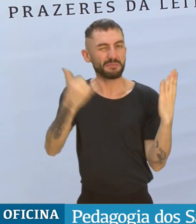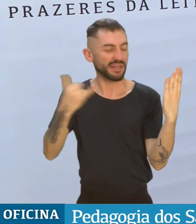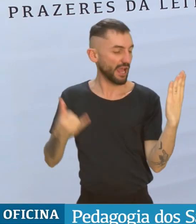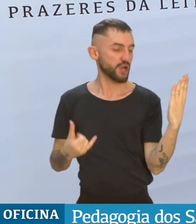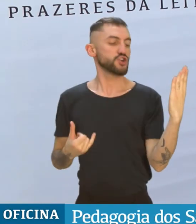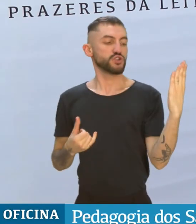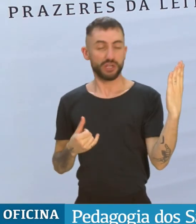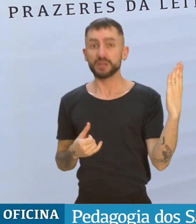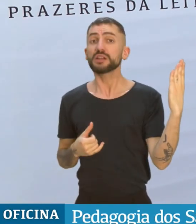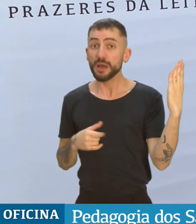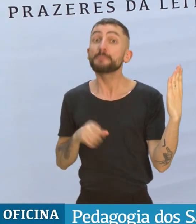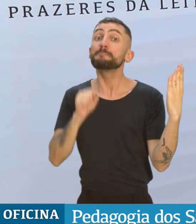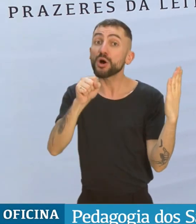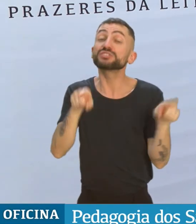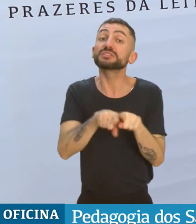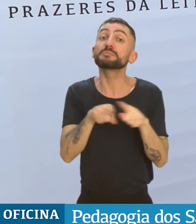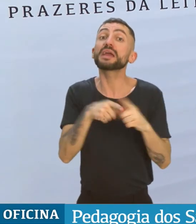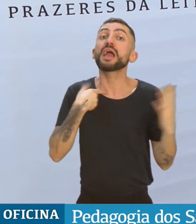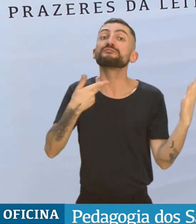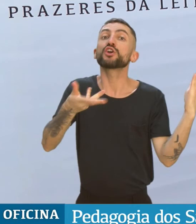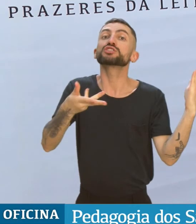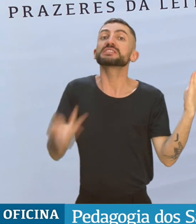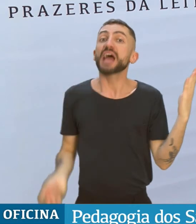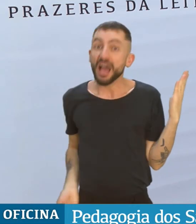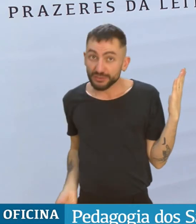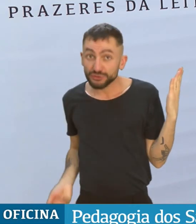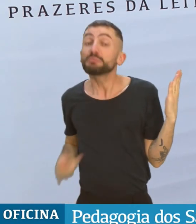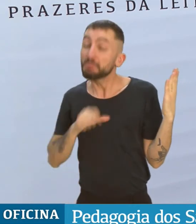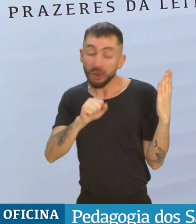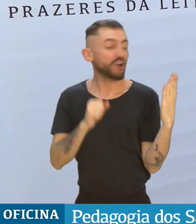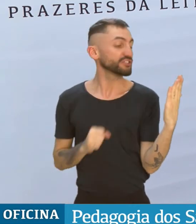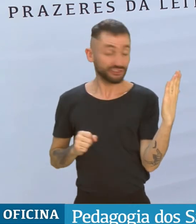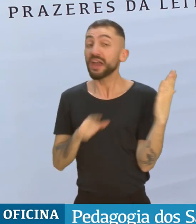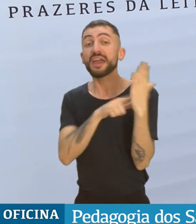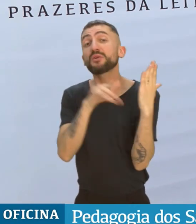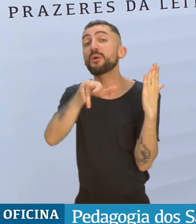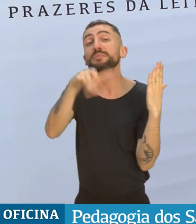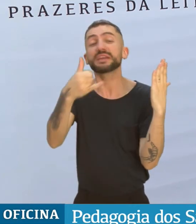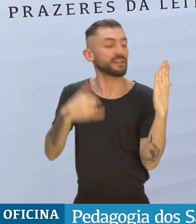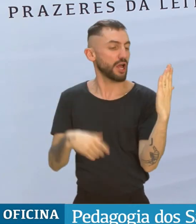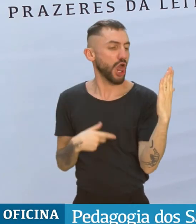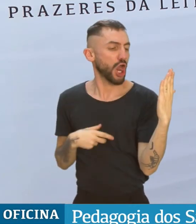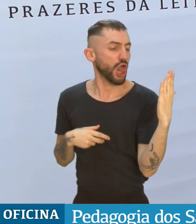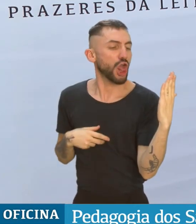entonação, brinca com a velocidade. Brinca com